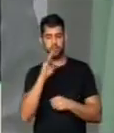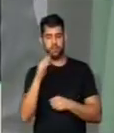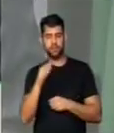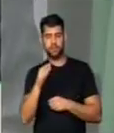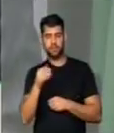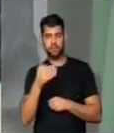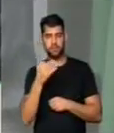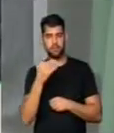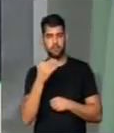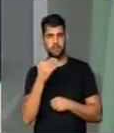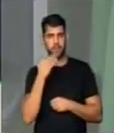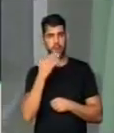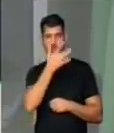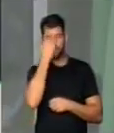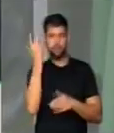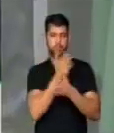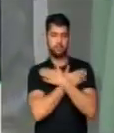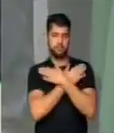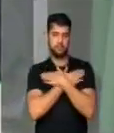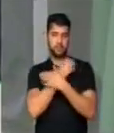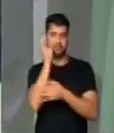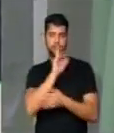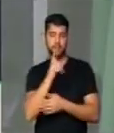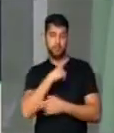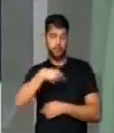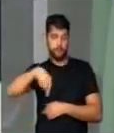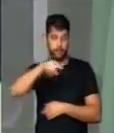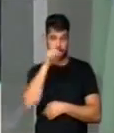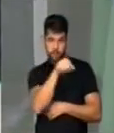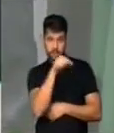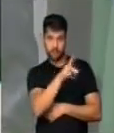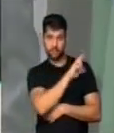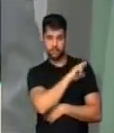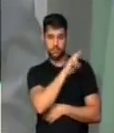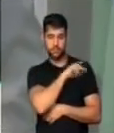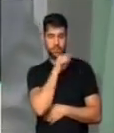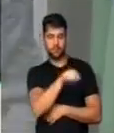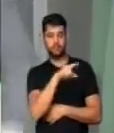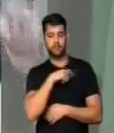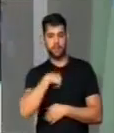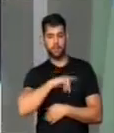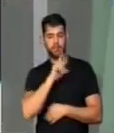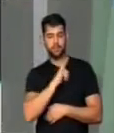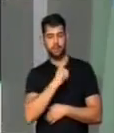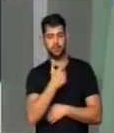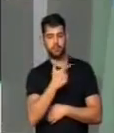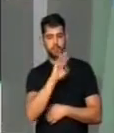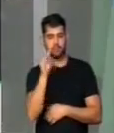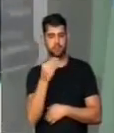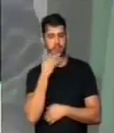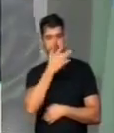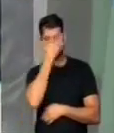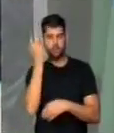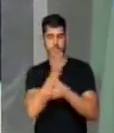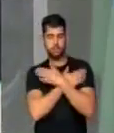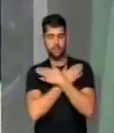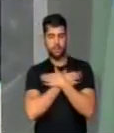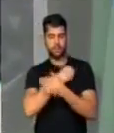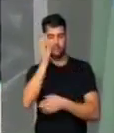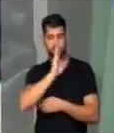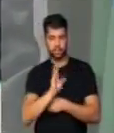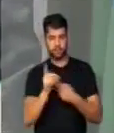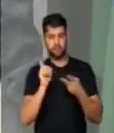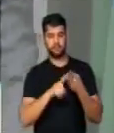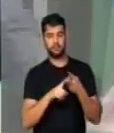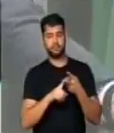de desempregados no Brasil, que foram vocês os responsáveis para que nós tenhamos 12 milhões de desempregados no nosso